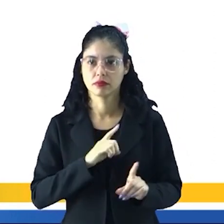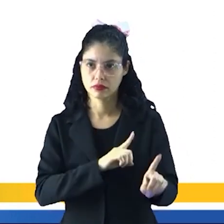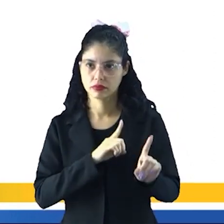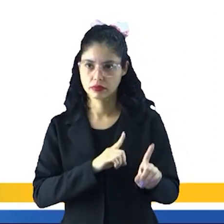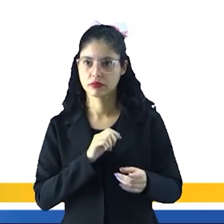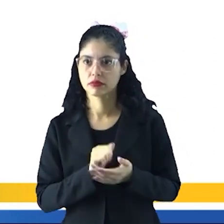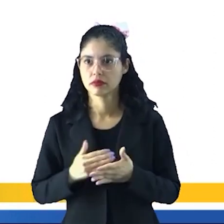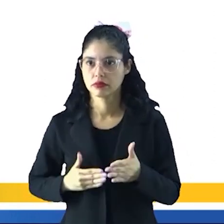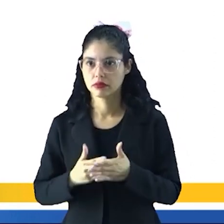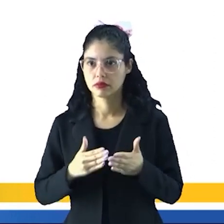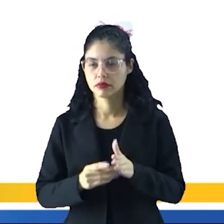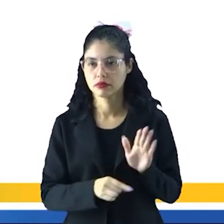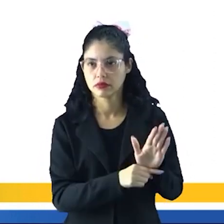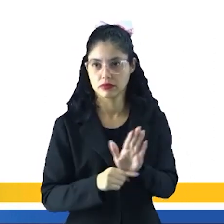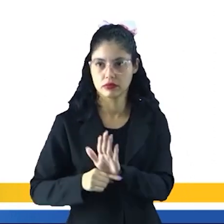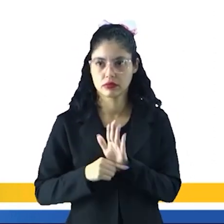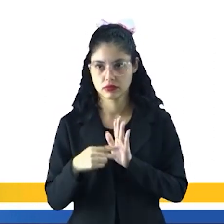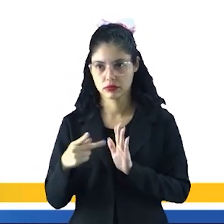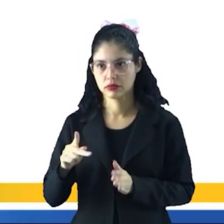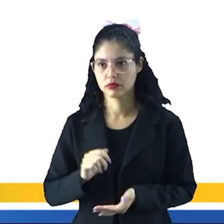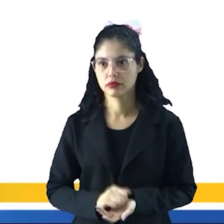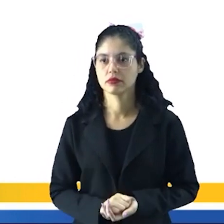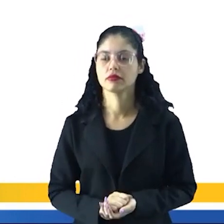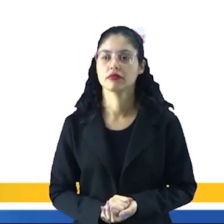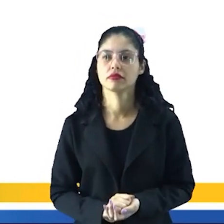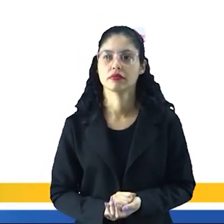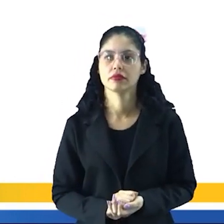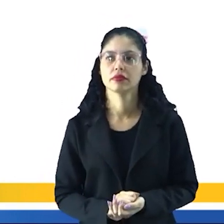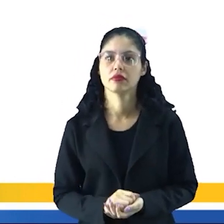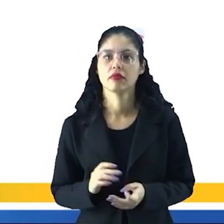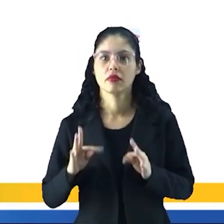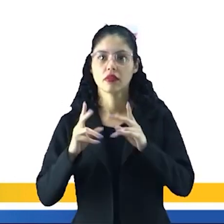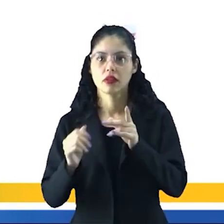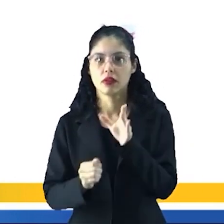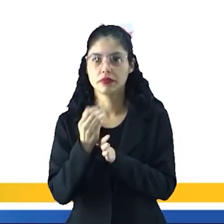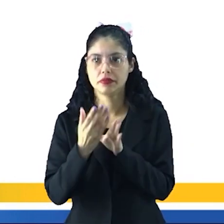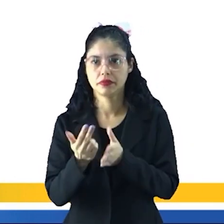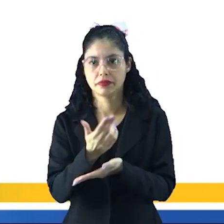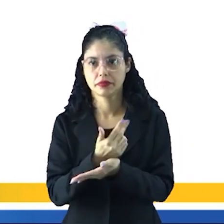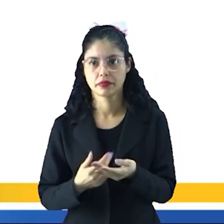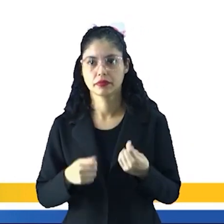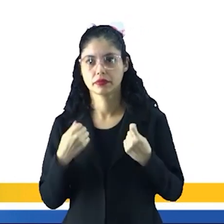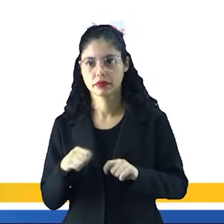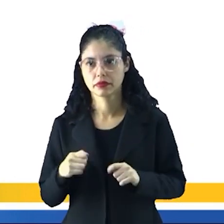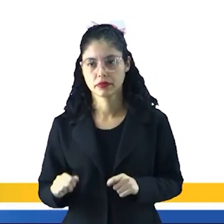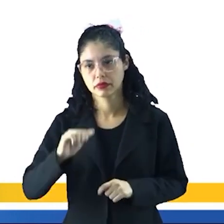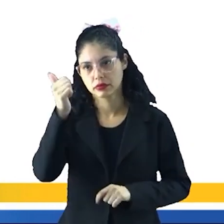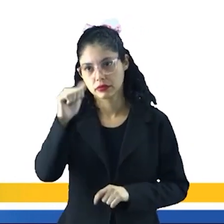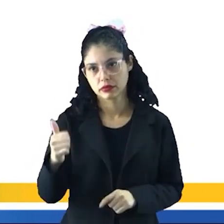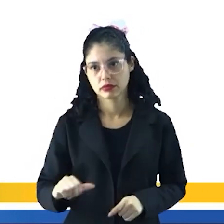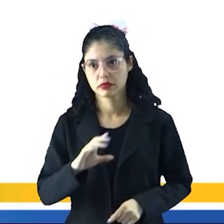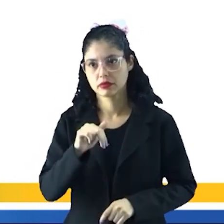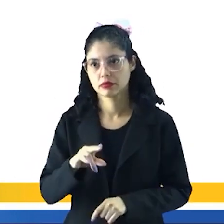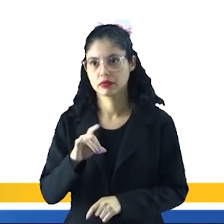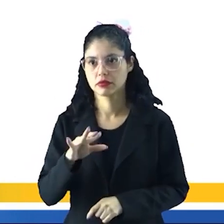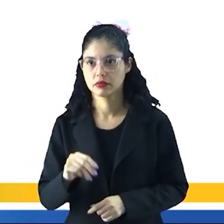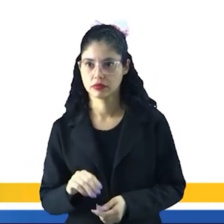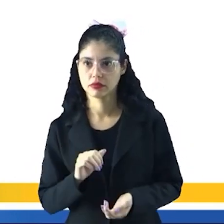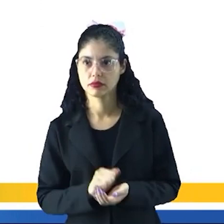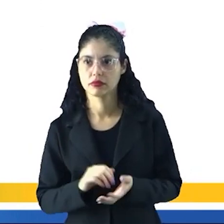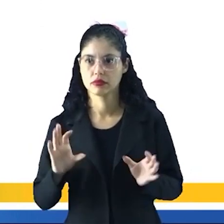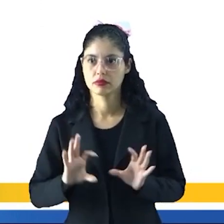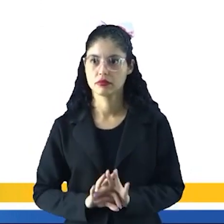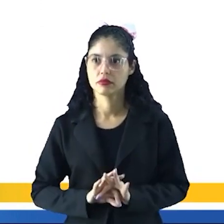foram perseguidos e impedidos de mostrar suas obras. Toda produção artística deveria antes ser avaliada